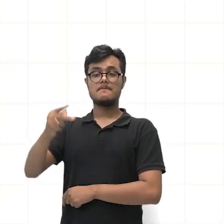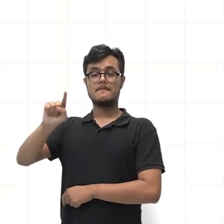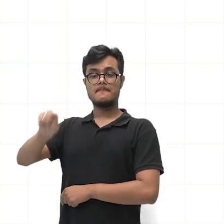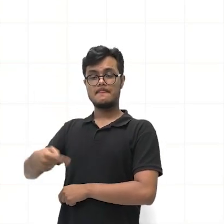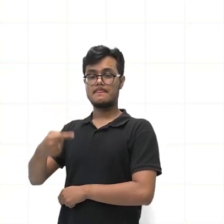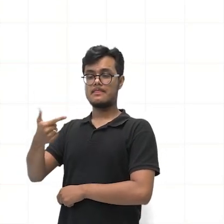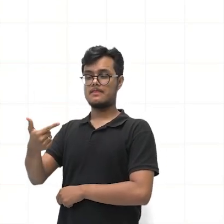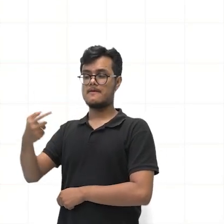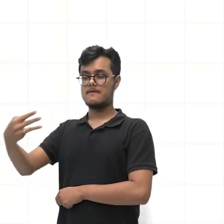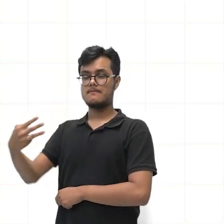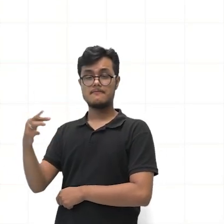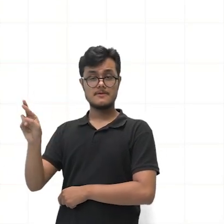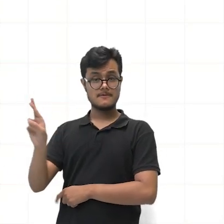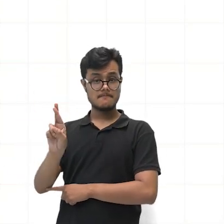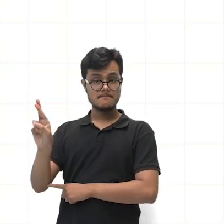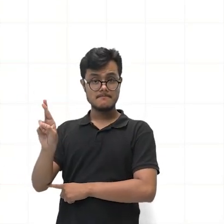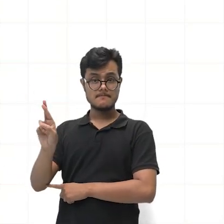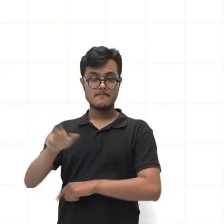ó, R$